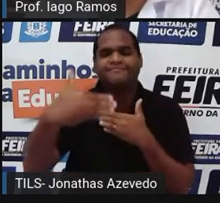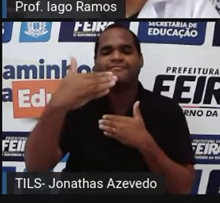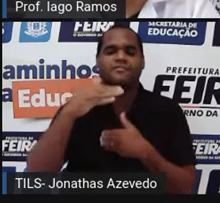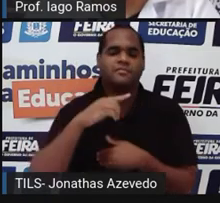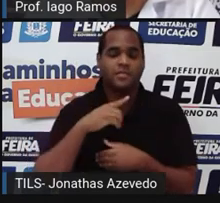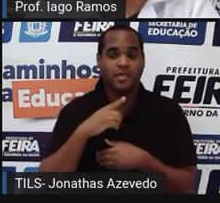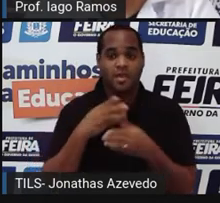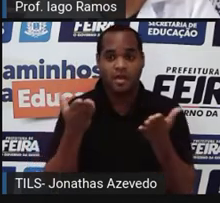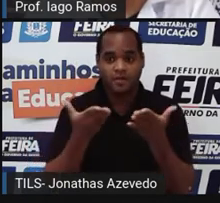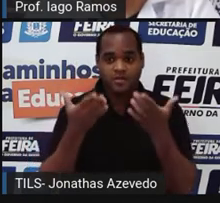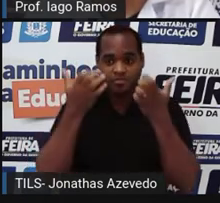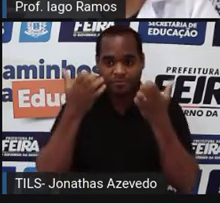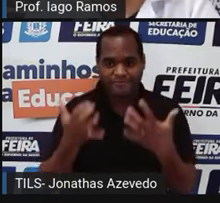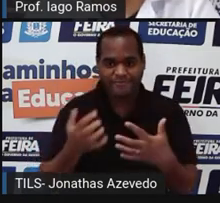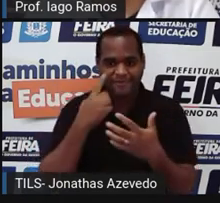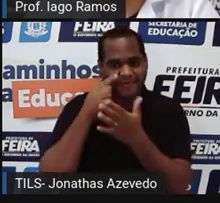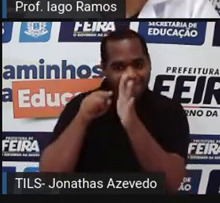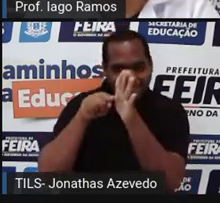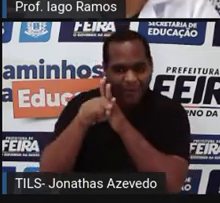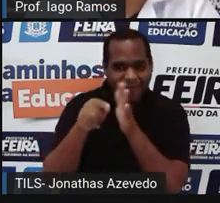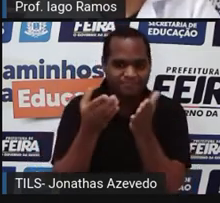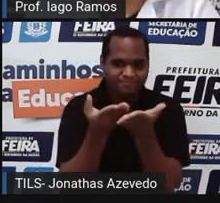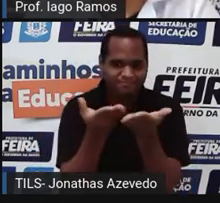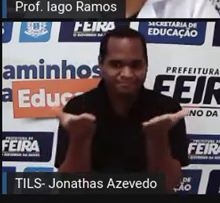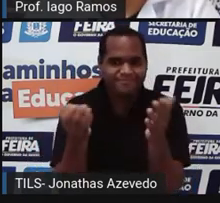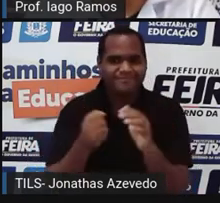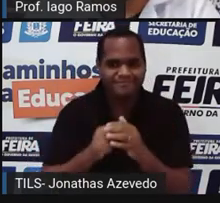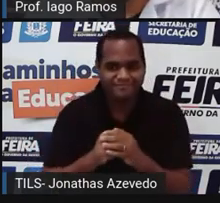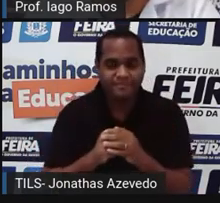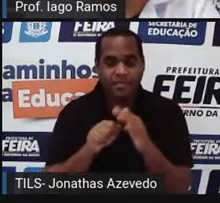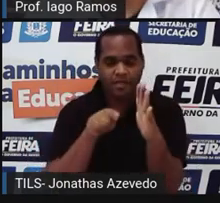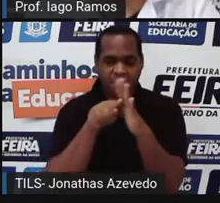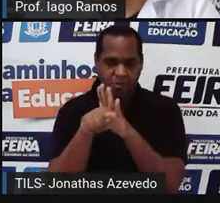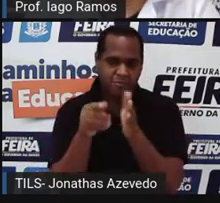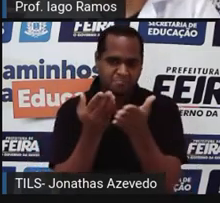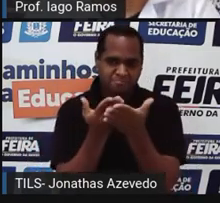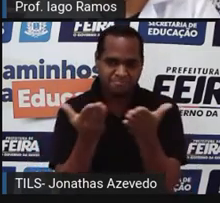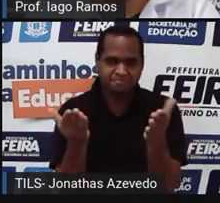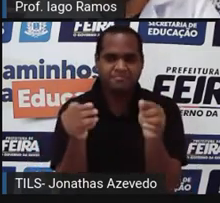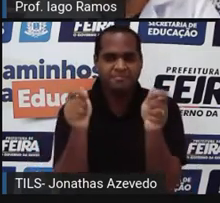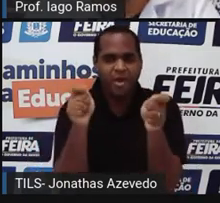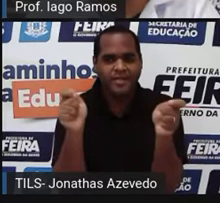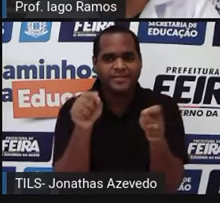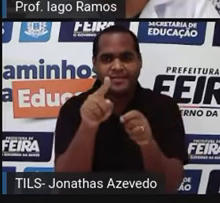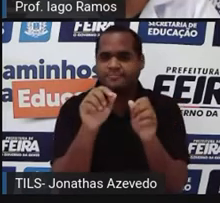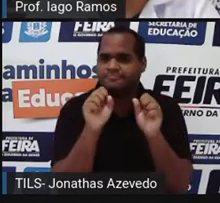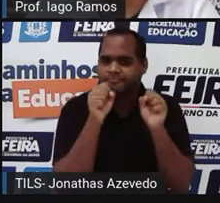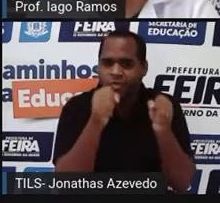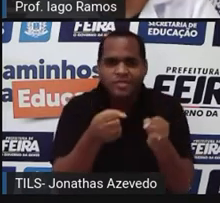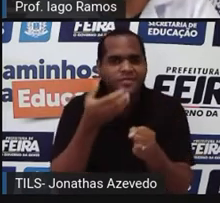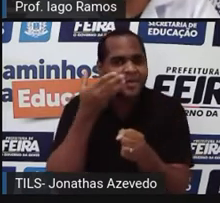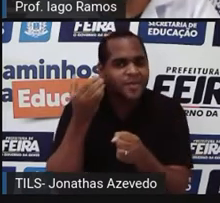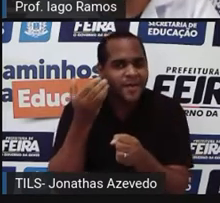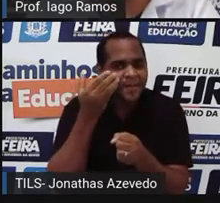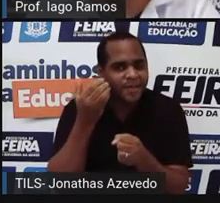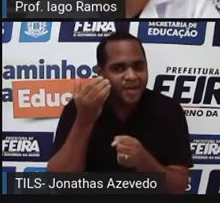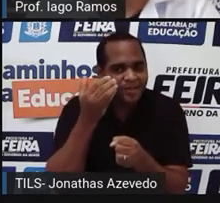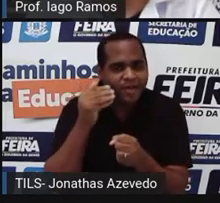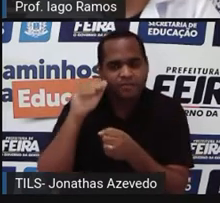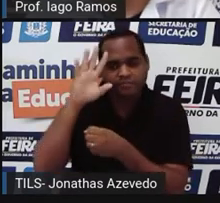aí eu já começo com uma pergunta, e essa pergunta vai nos levar a